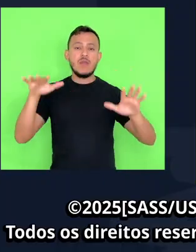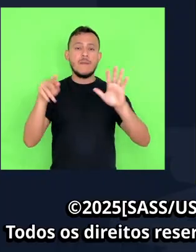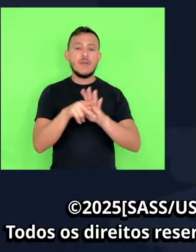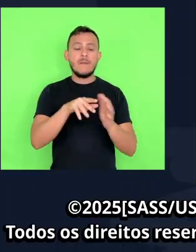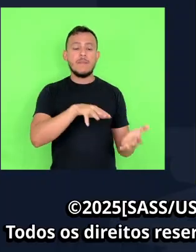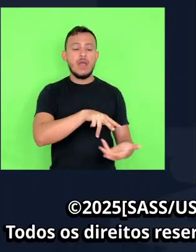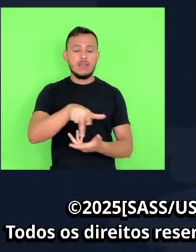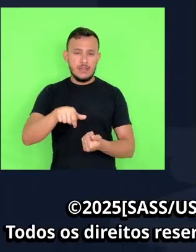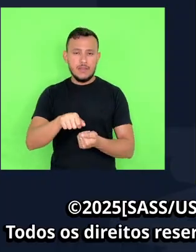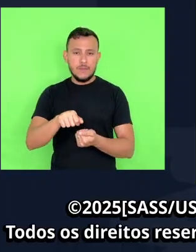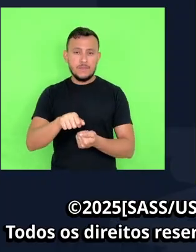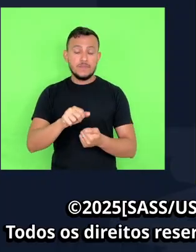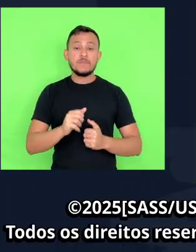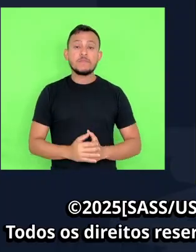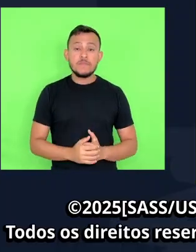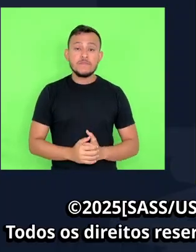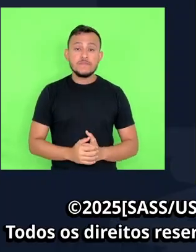e vice-versa,